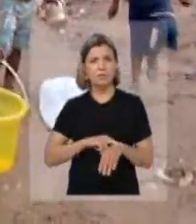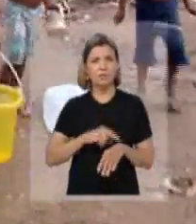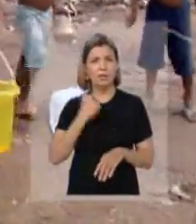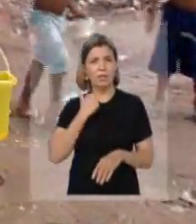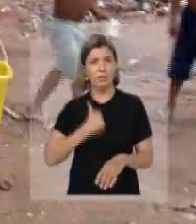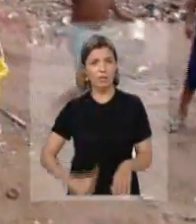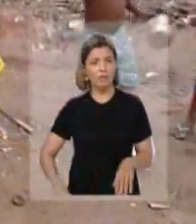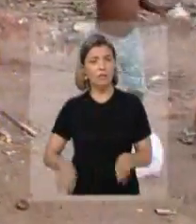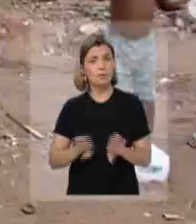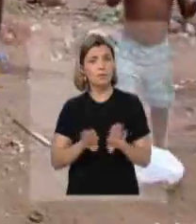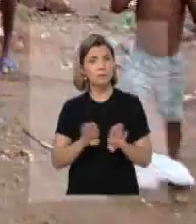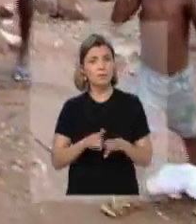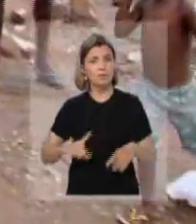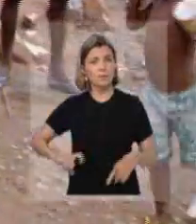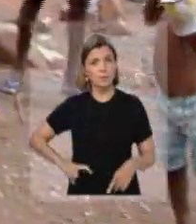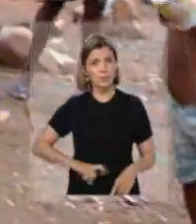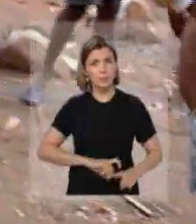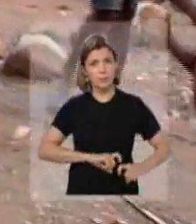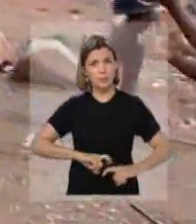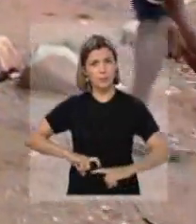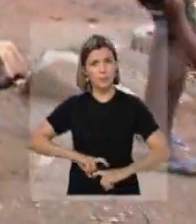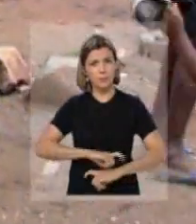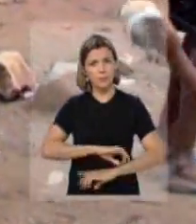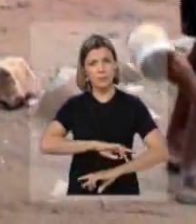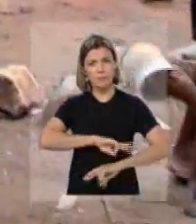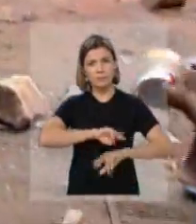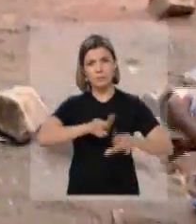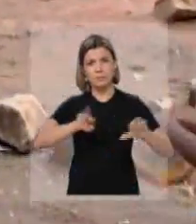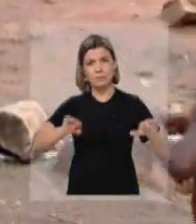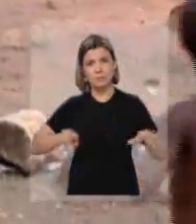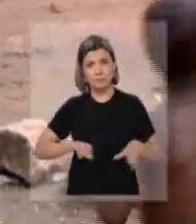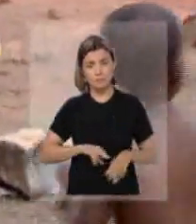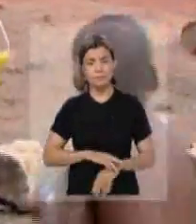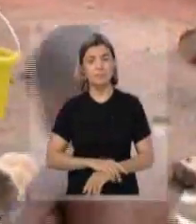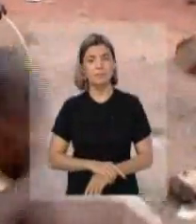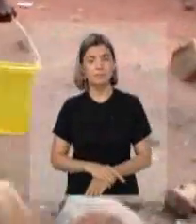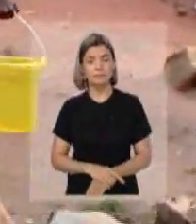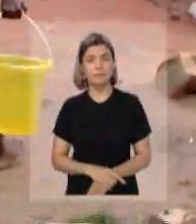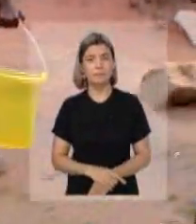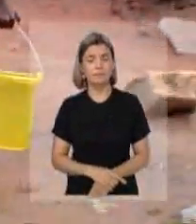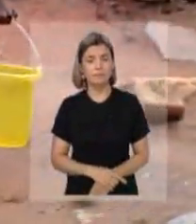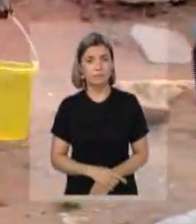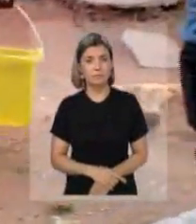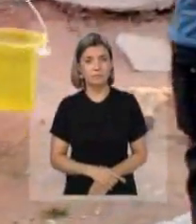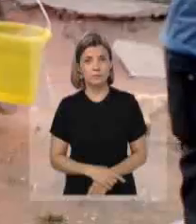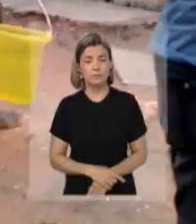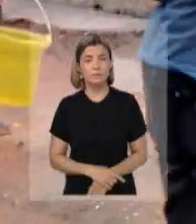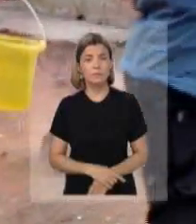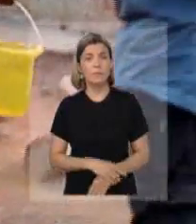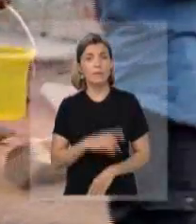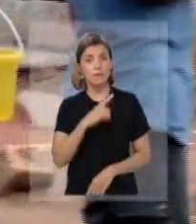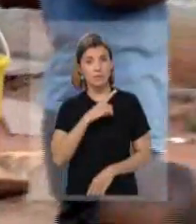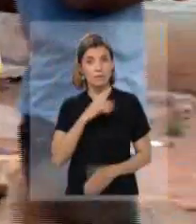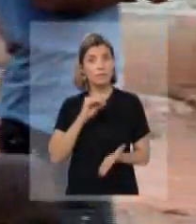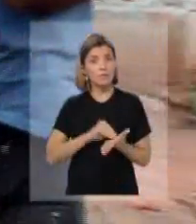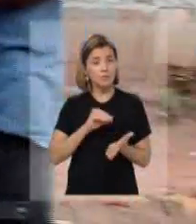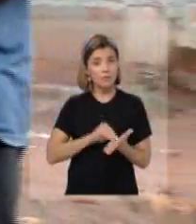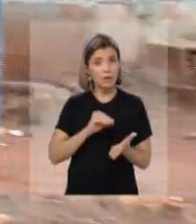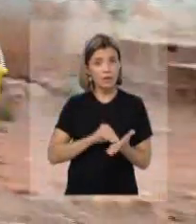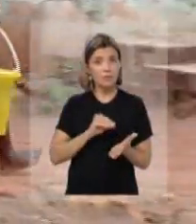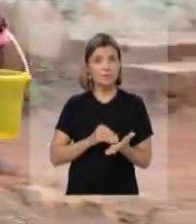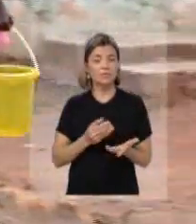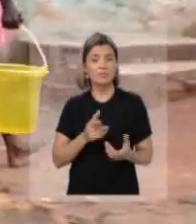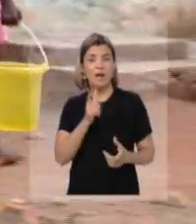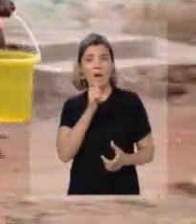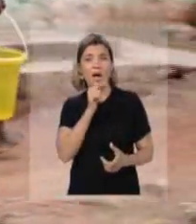cólera, desinteria, amebíase, rotaviroses e giardíase, entre outras. A falta de